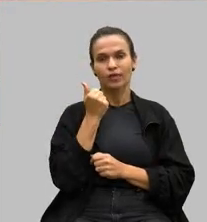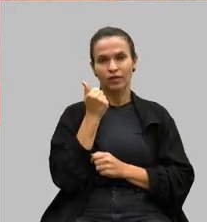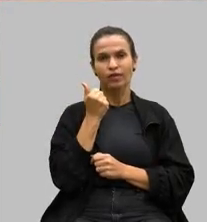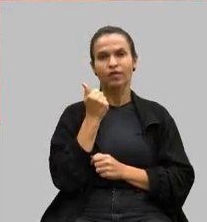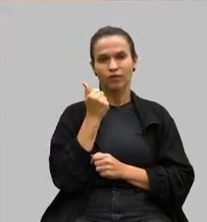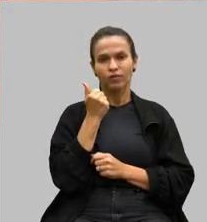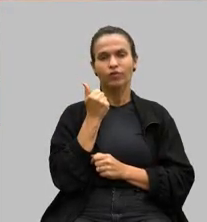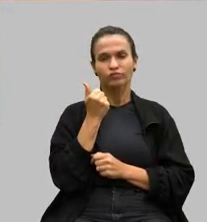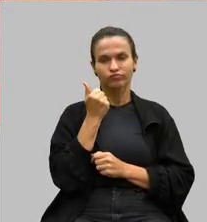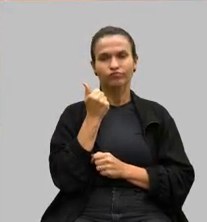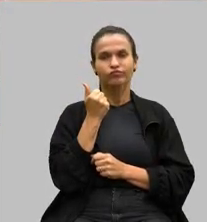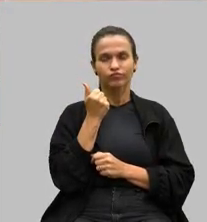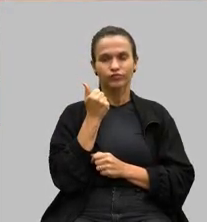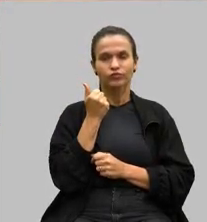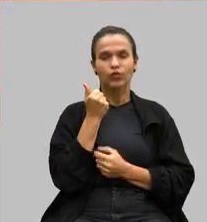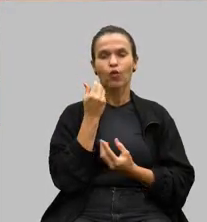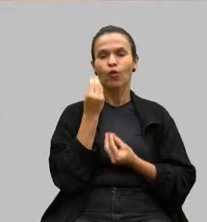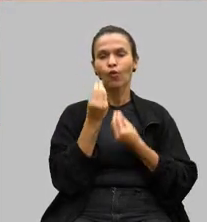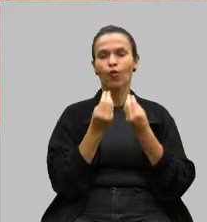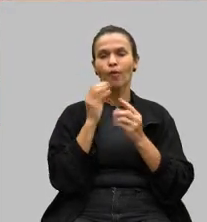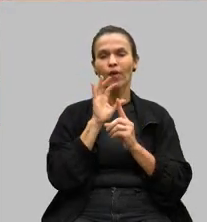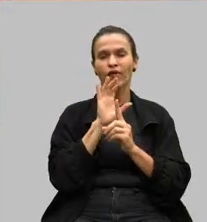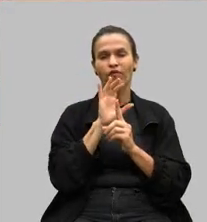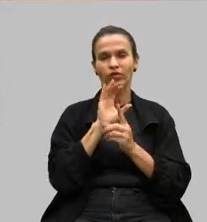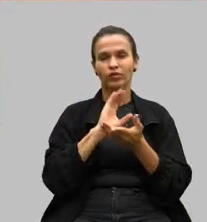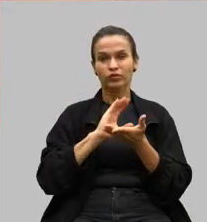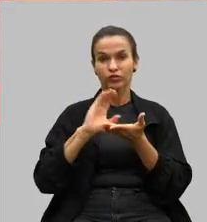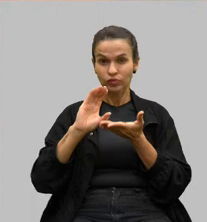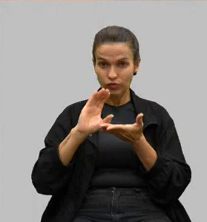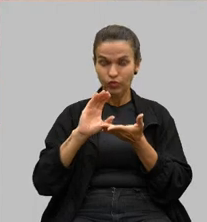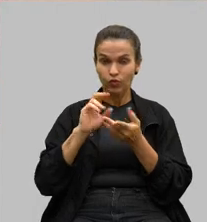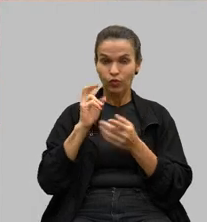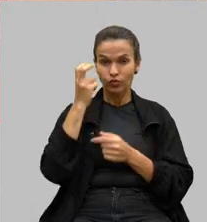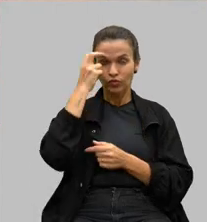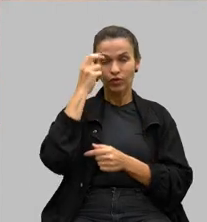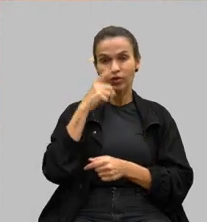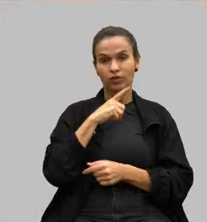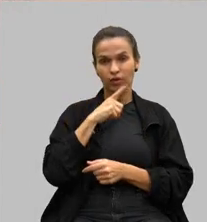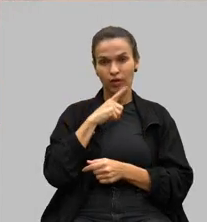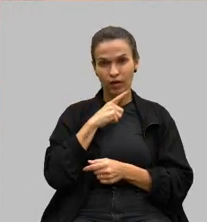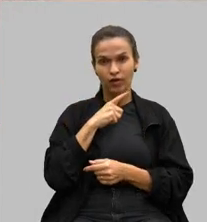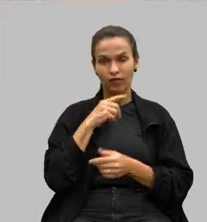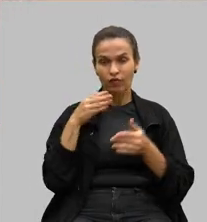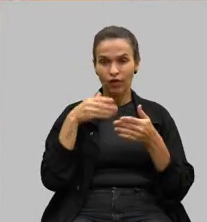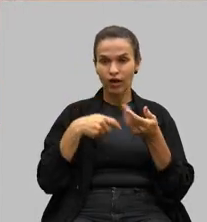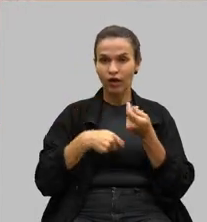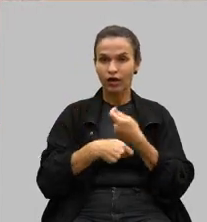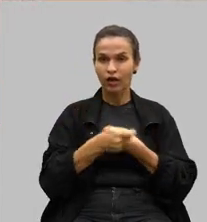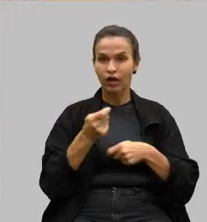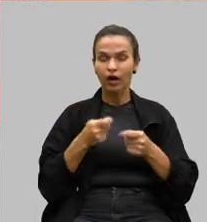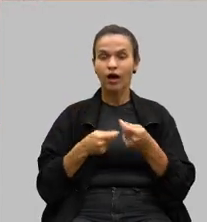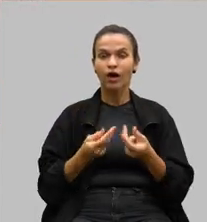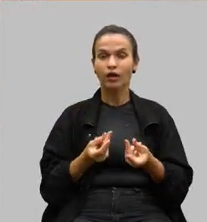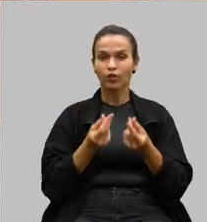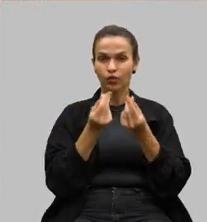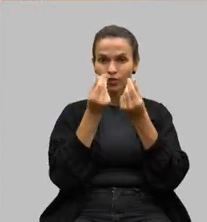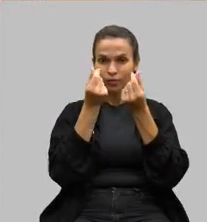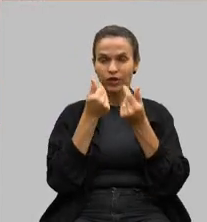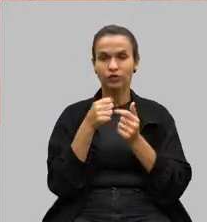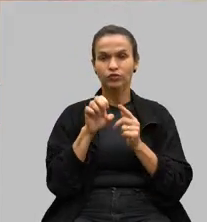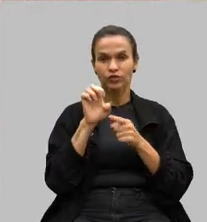repercussão que o investimento na cultura tem para a economia do nosso Estado por isso a